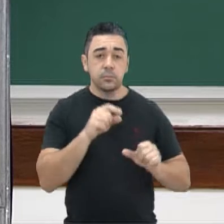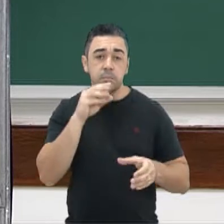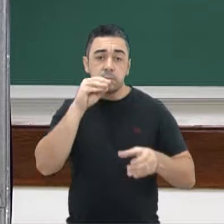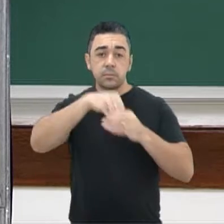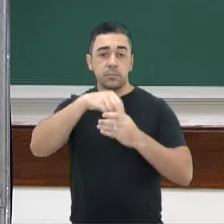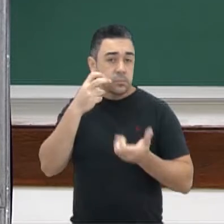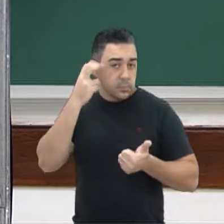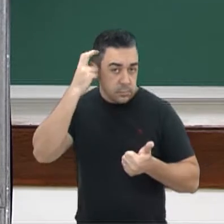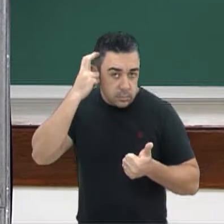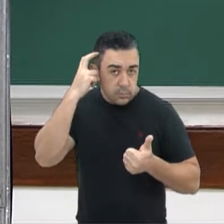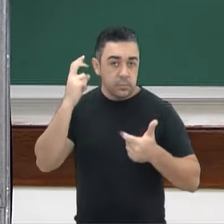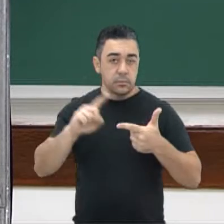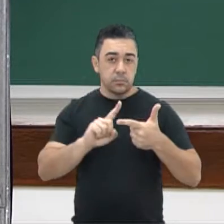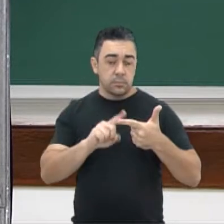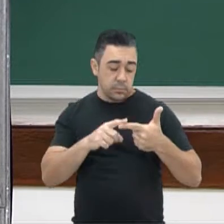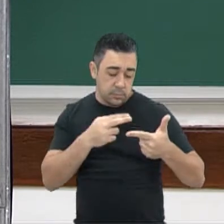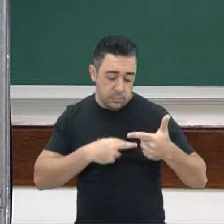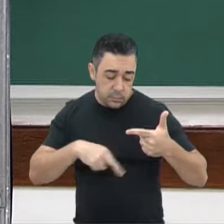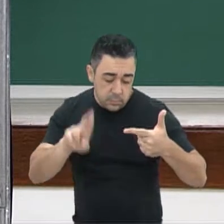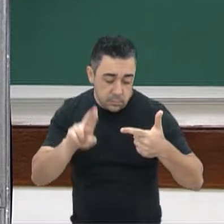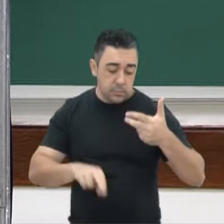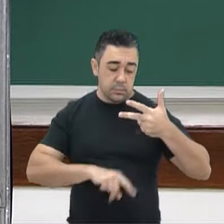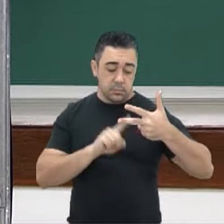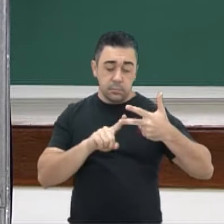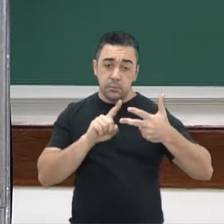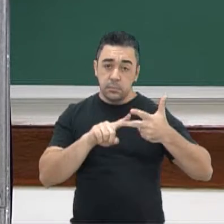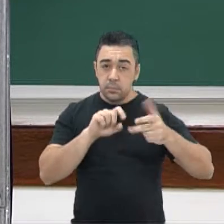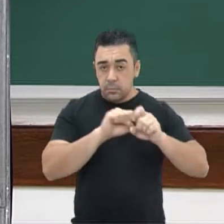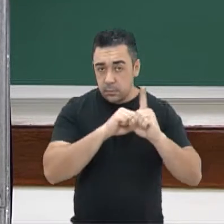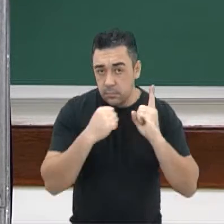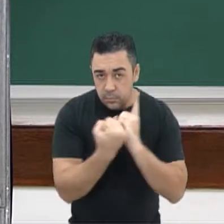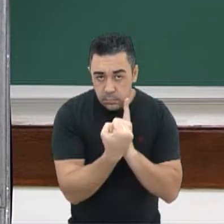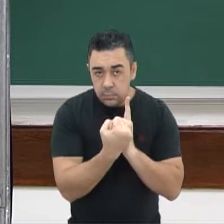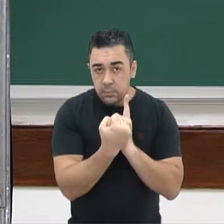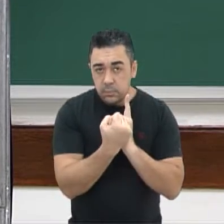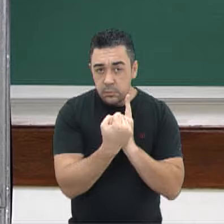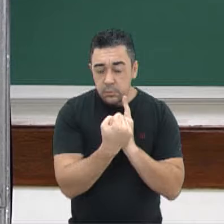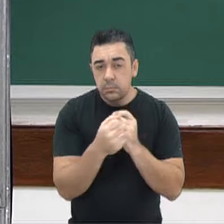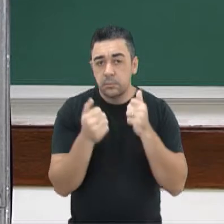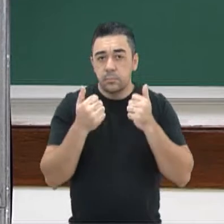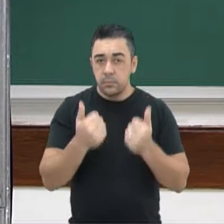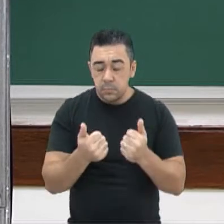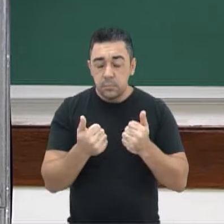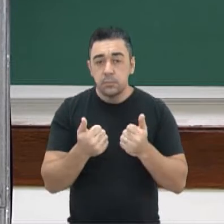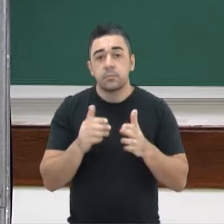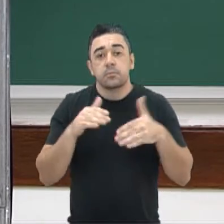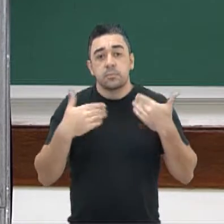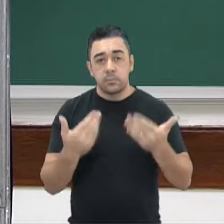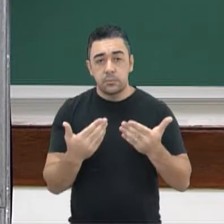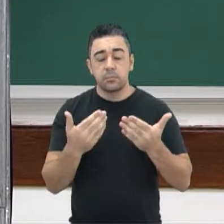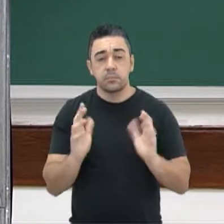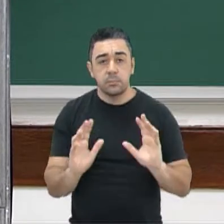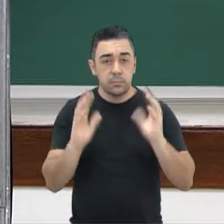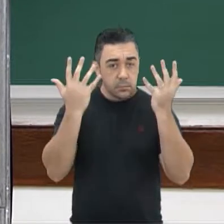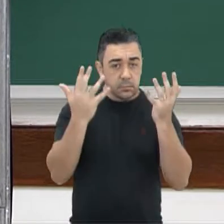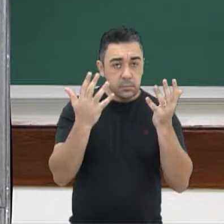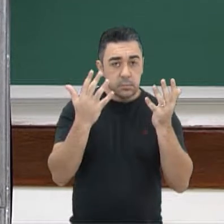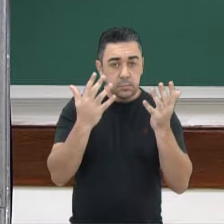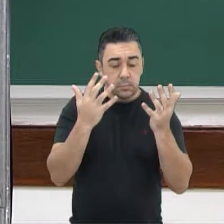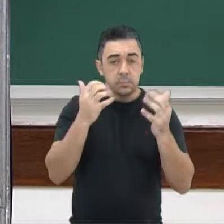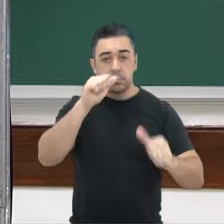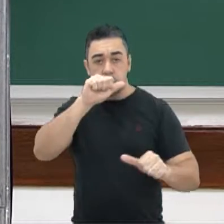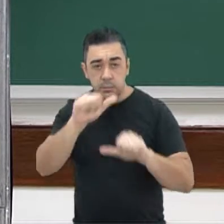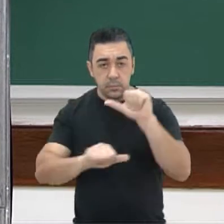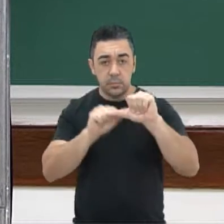de uma religião ou dentro de uma sociedade. Então, ainda que o rito de passagem seja do